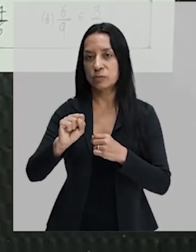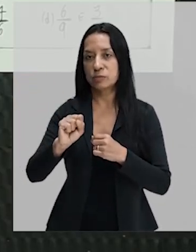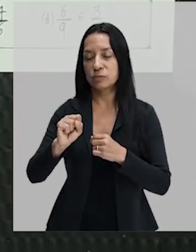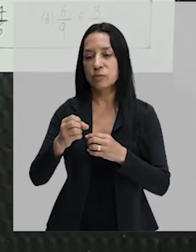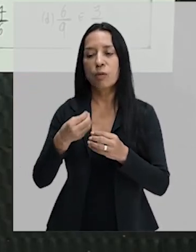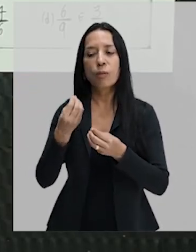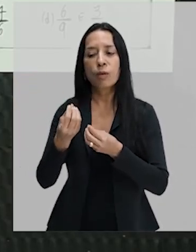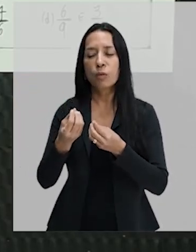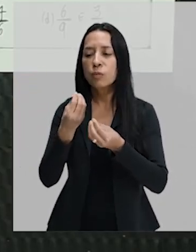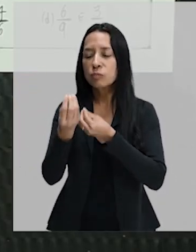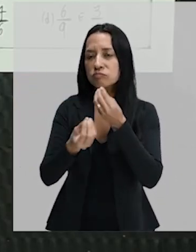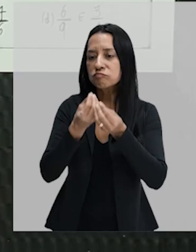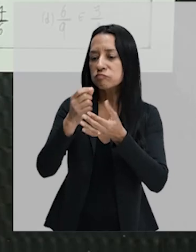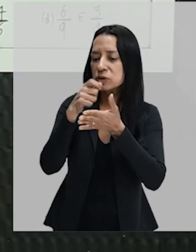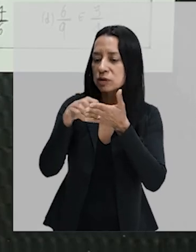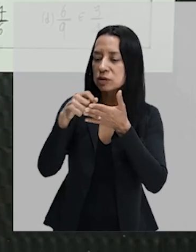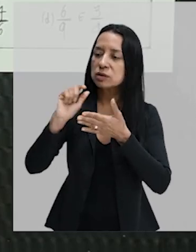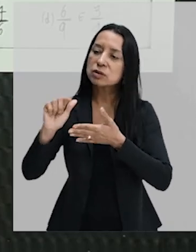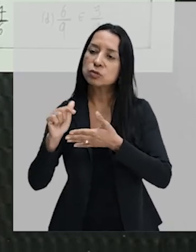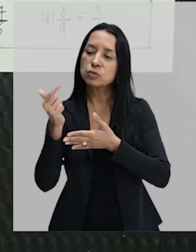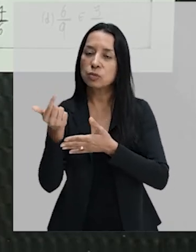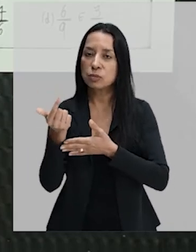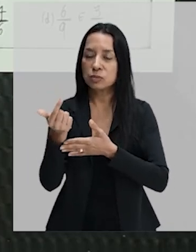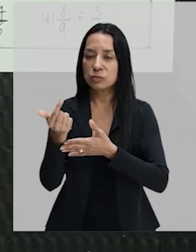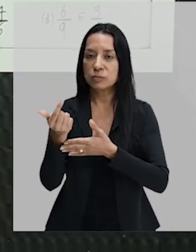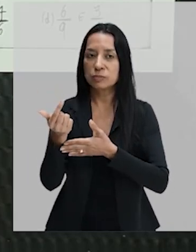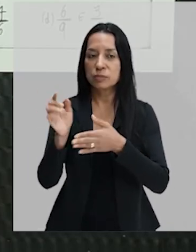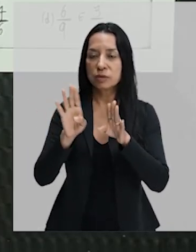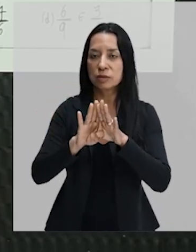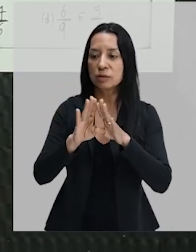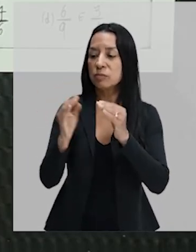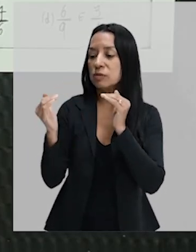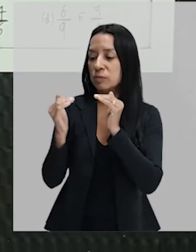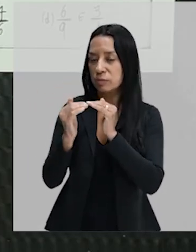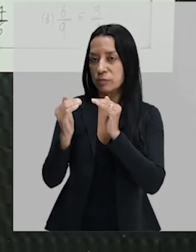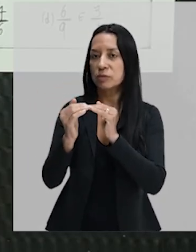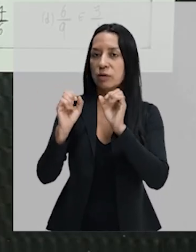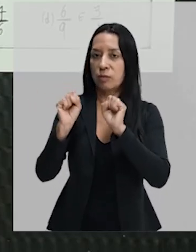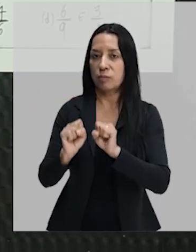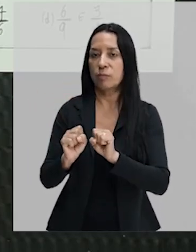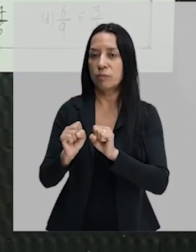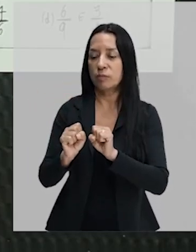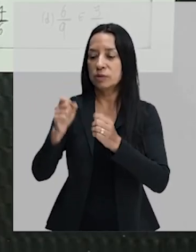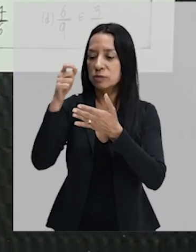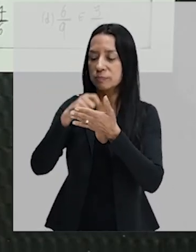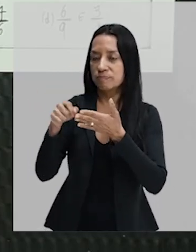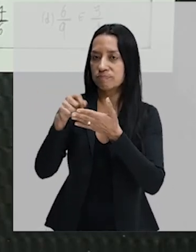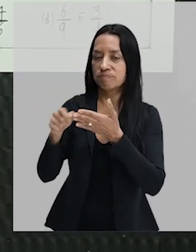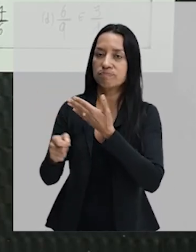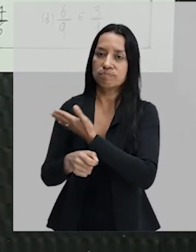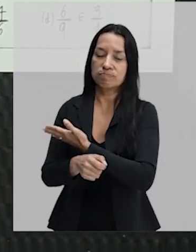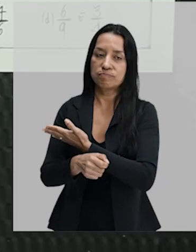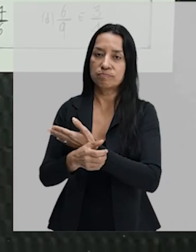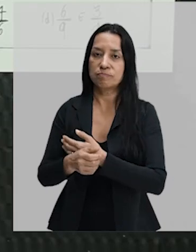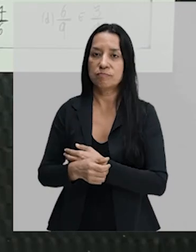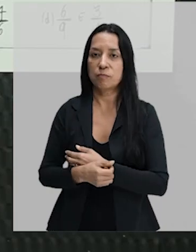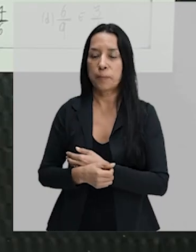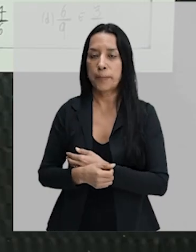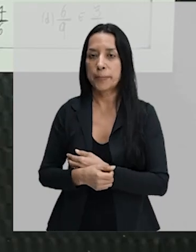sinal de igual, mas também essa proporção ela pode ser escrita assim.